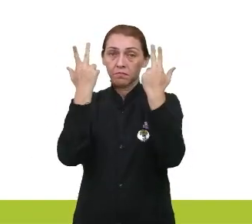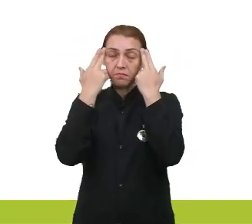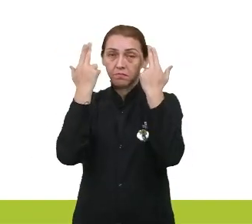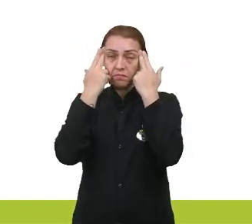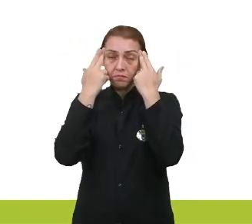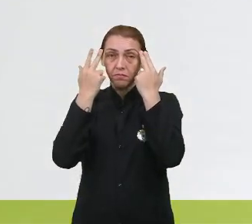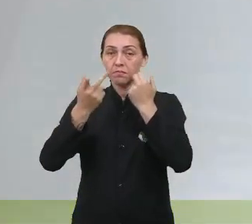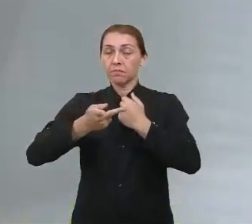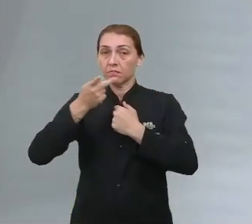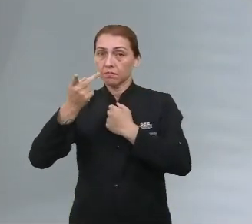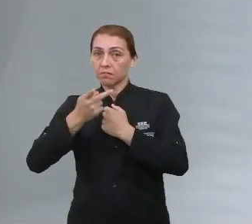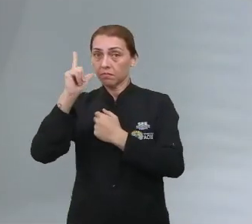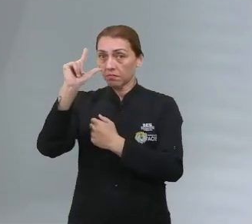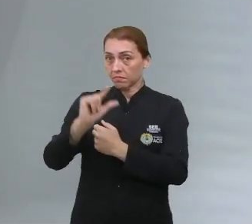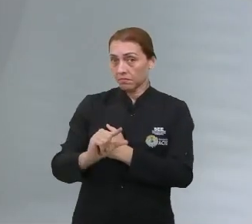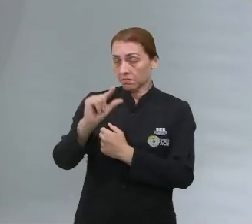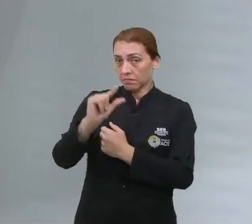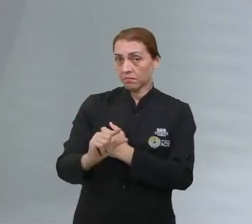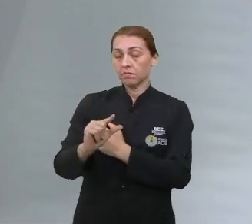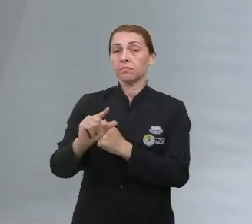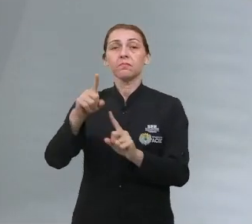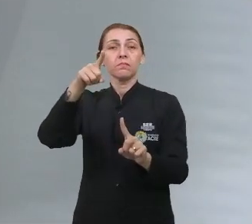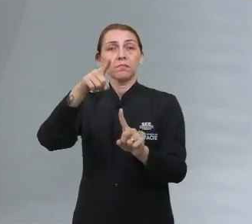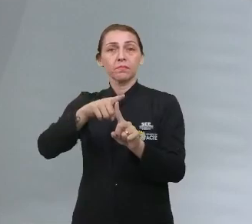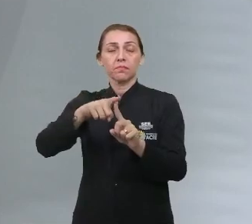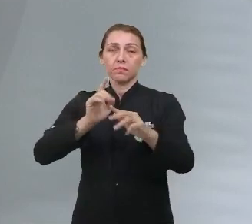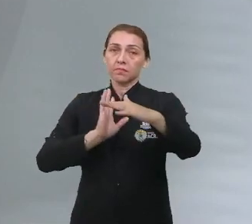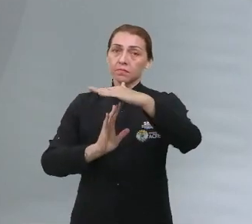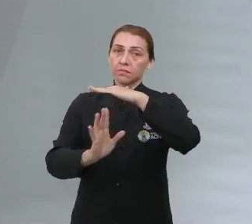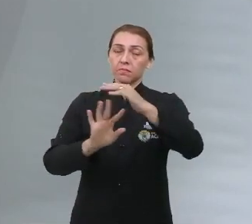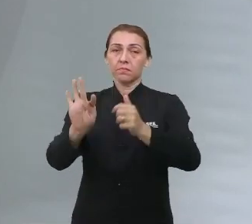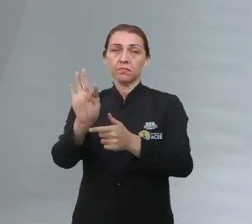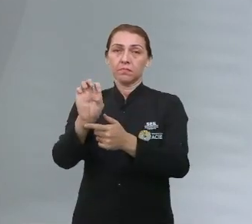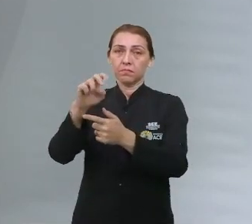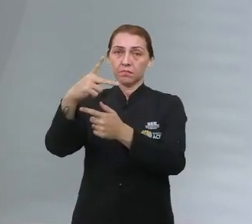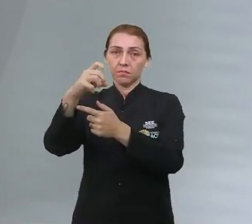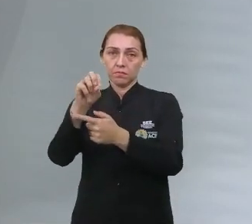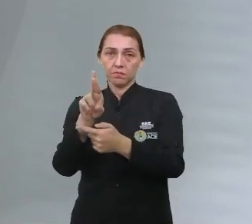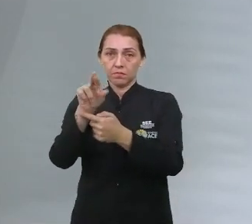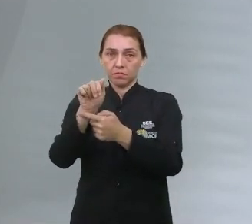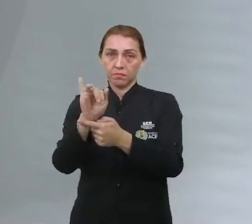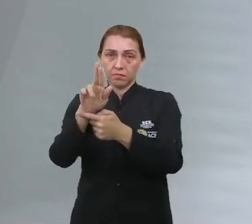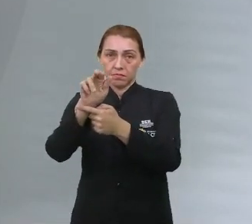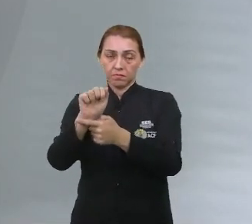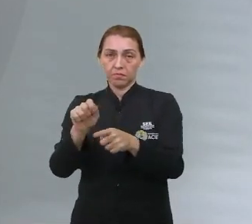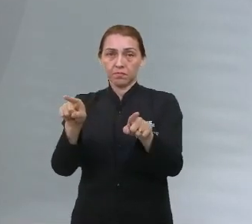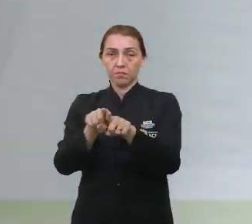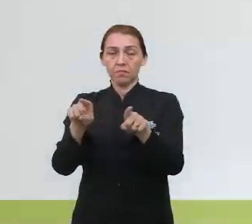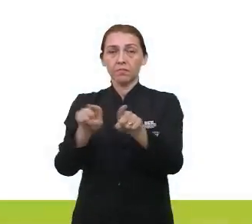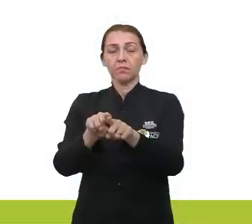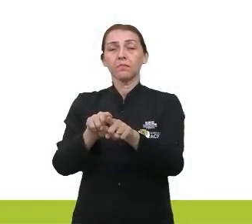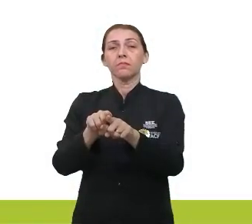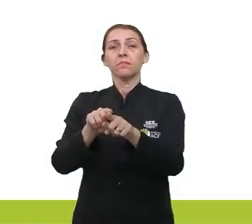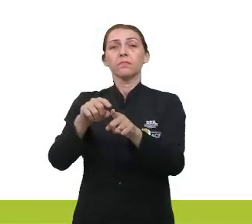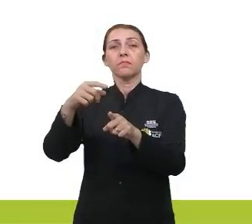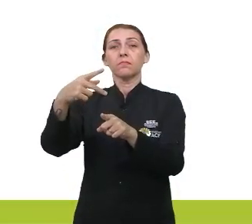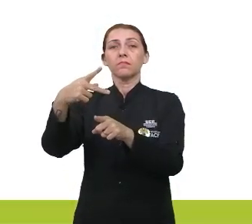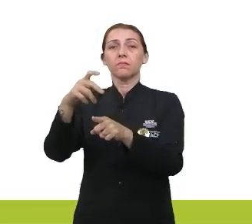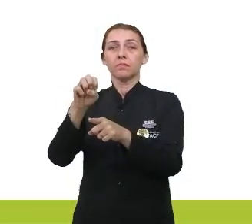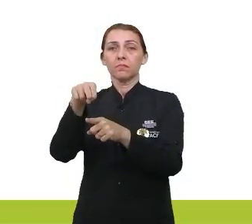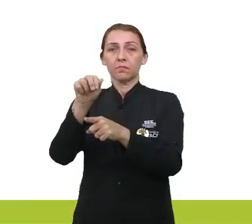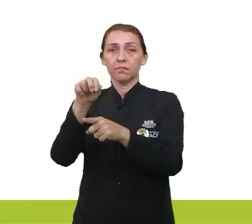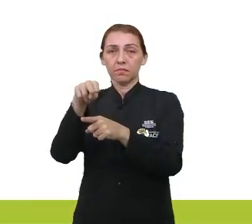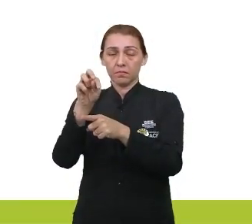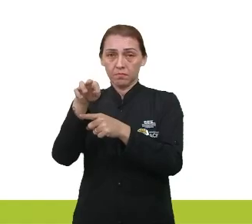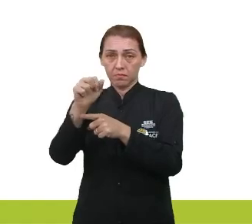Agora, para falar um pouco sobre os tipos de migrações temporárias e permanentes, eu trouxe um esquema aqui no texto e eu